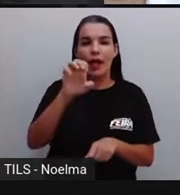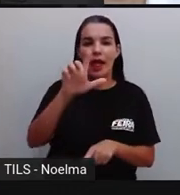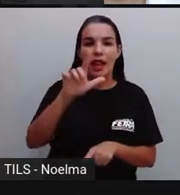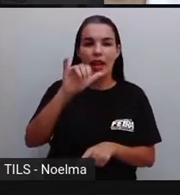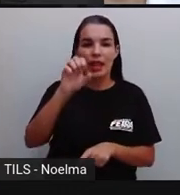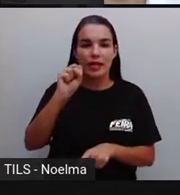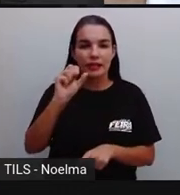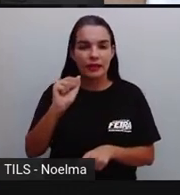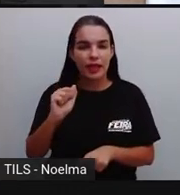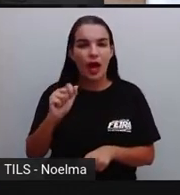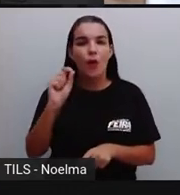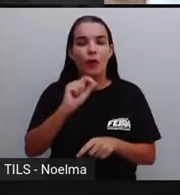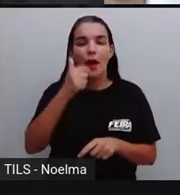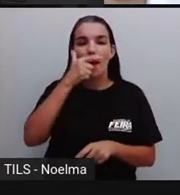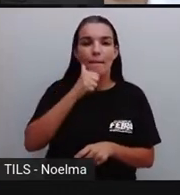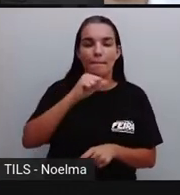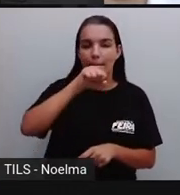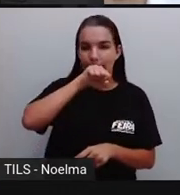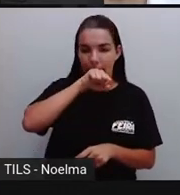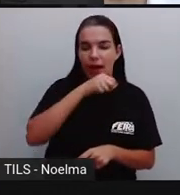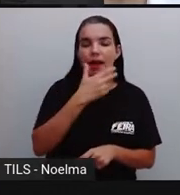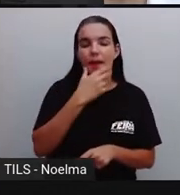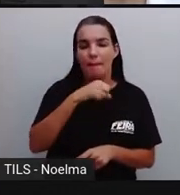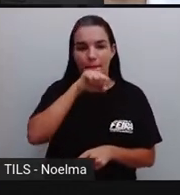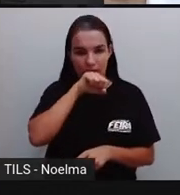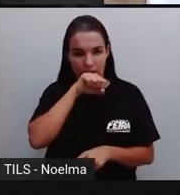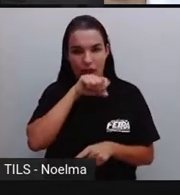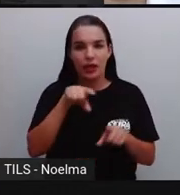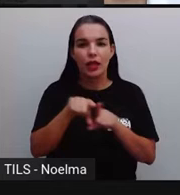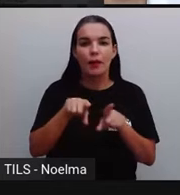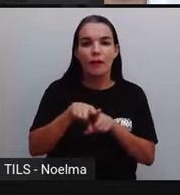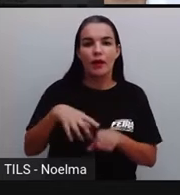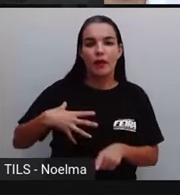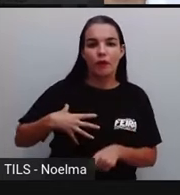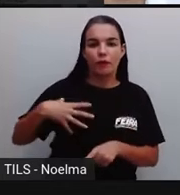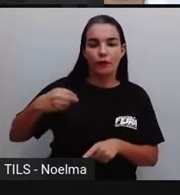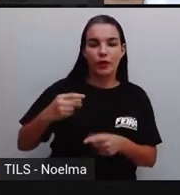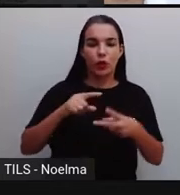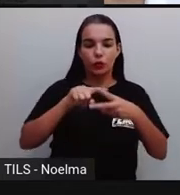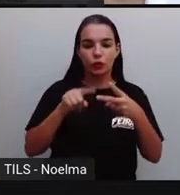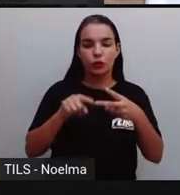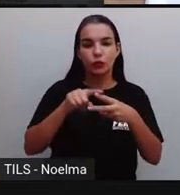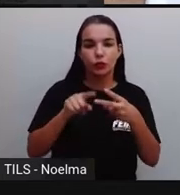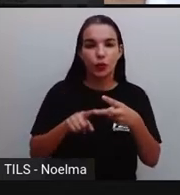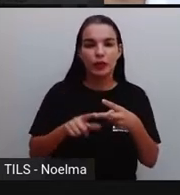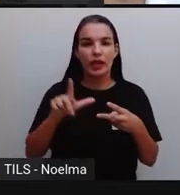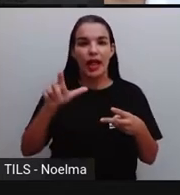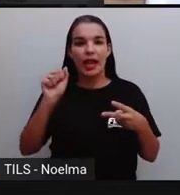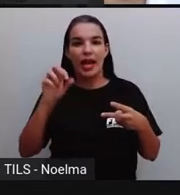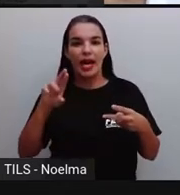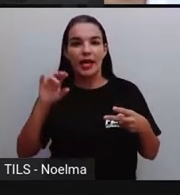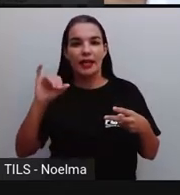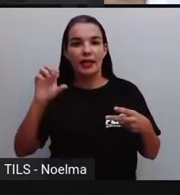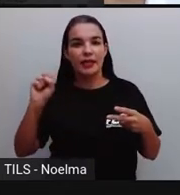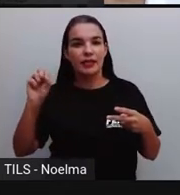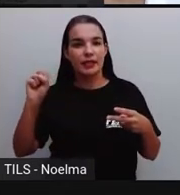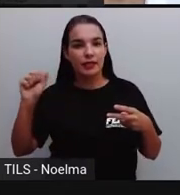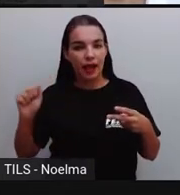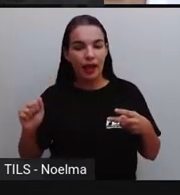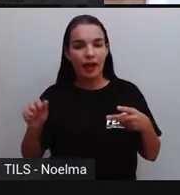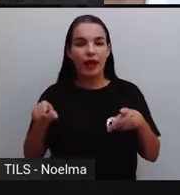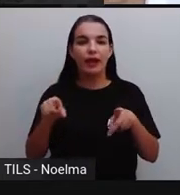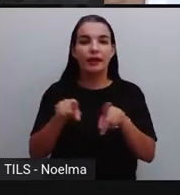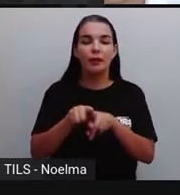Larissa e Lucas, que são os filhos. Larissa e Lucas, olha lá que legal, são gêmeos. Então, olha